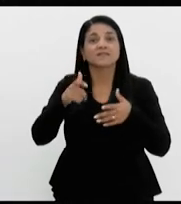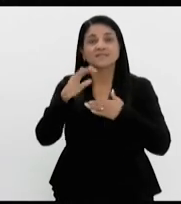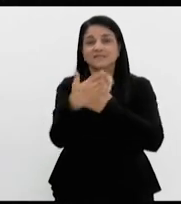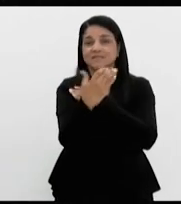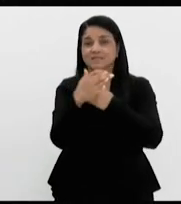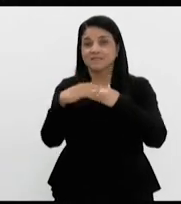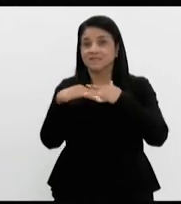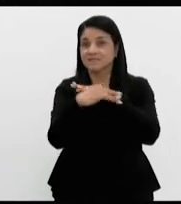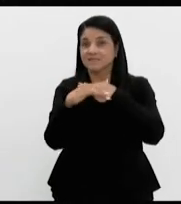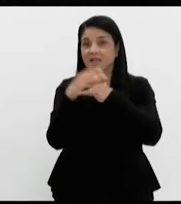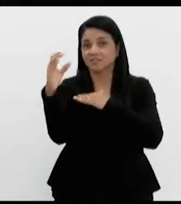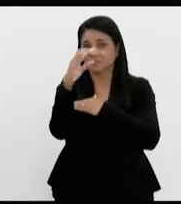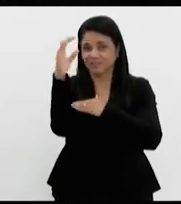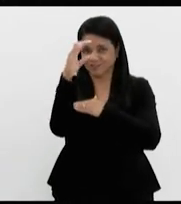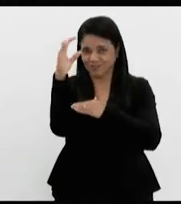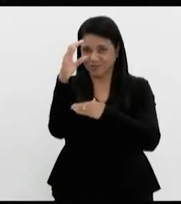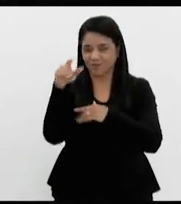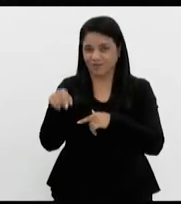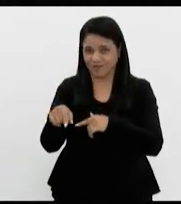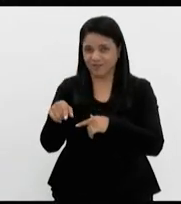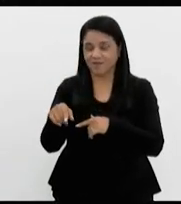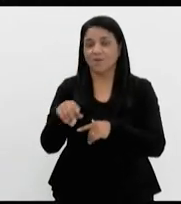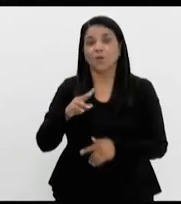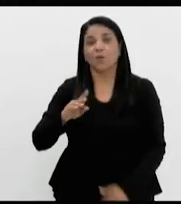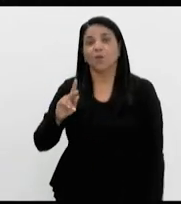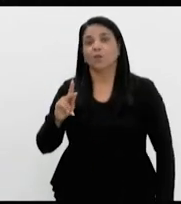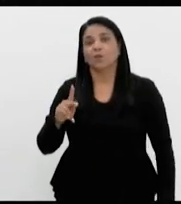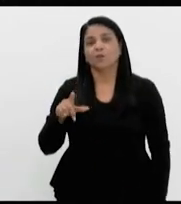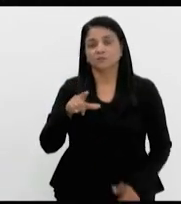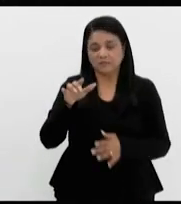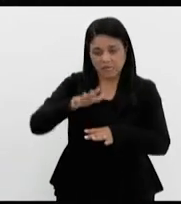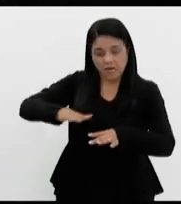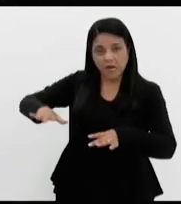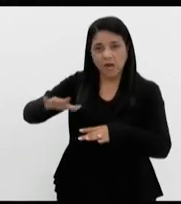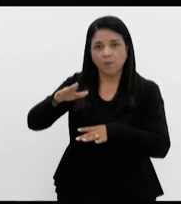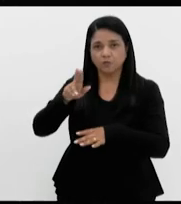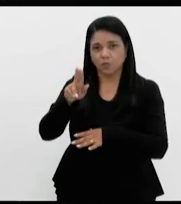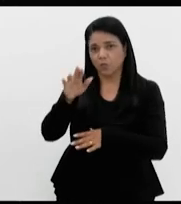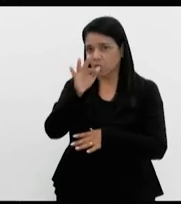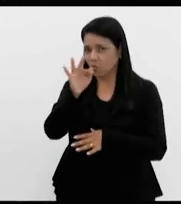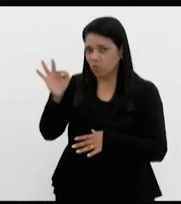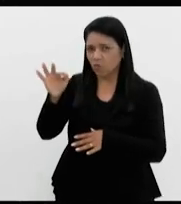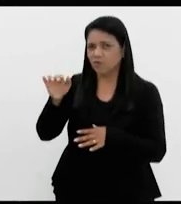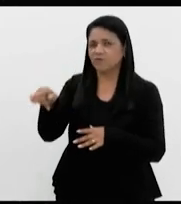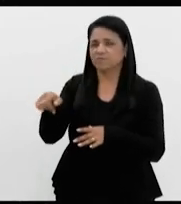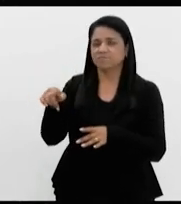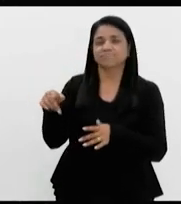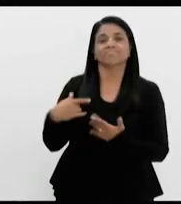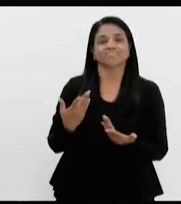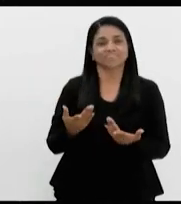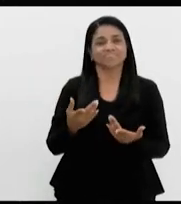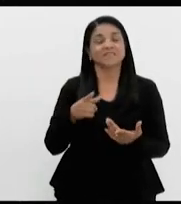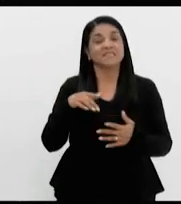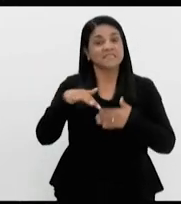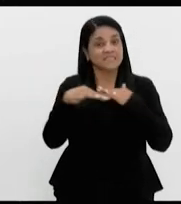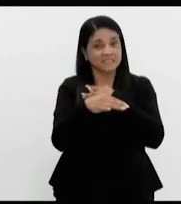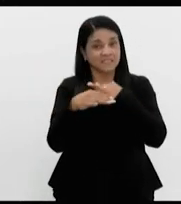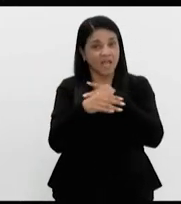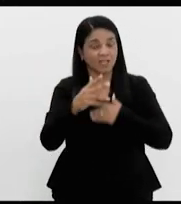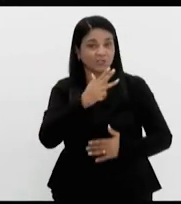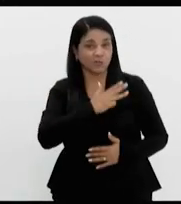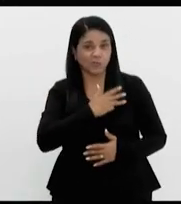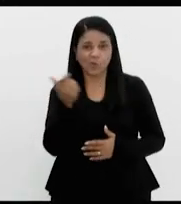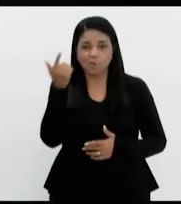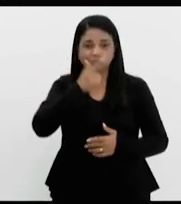Tem o maior IDH do estado do Rio de Janeiro, o maior campus da Universidade Federal Fluminense, cidade onde o Lula ganhou